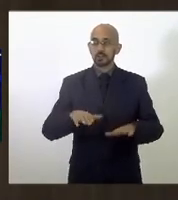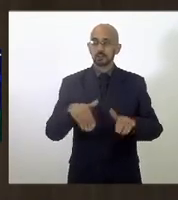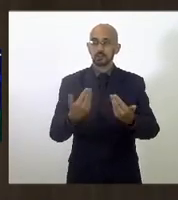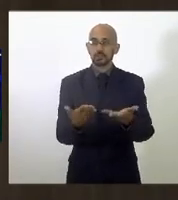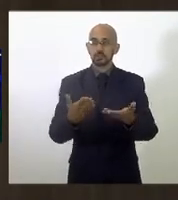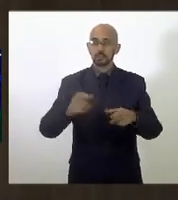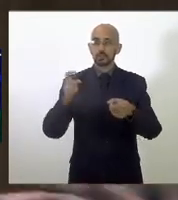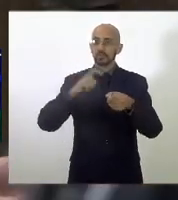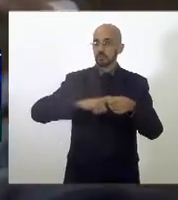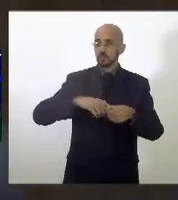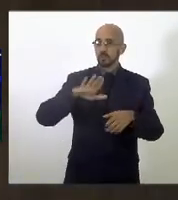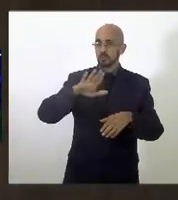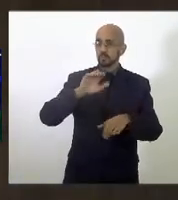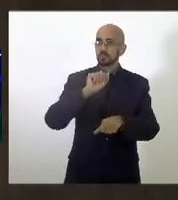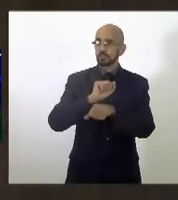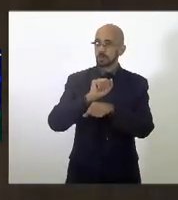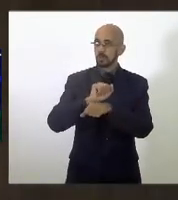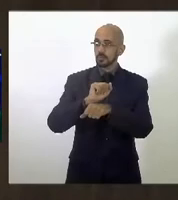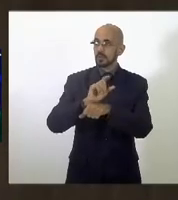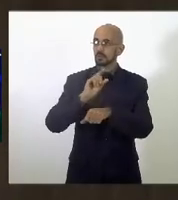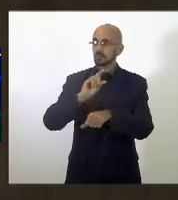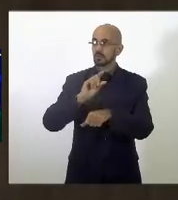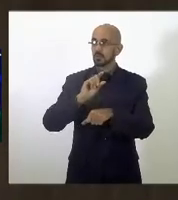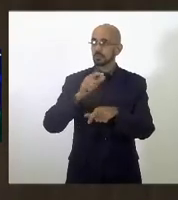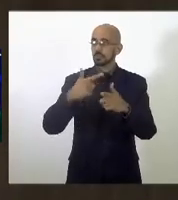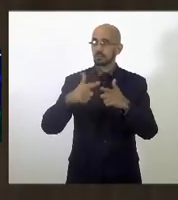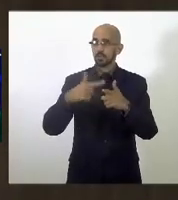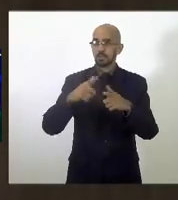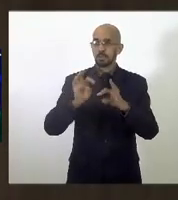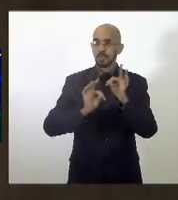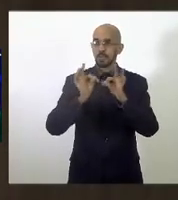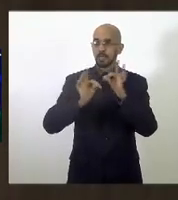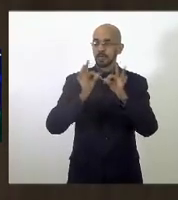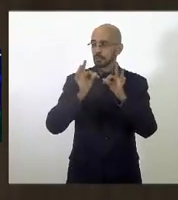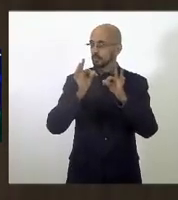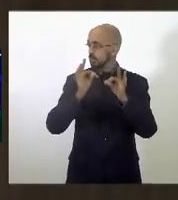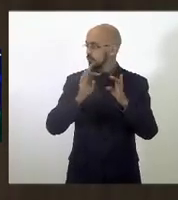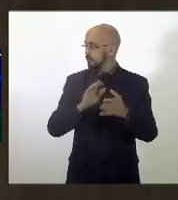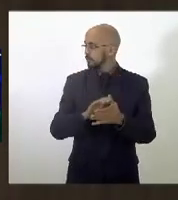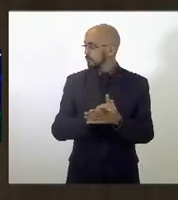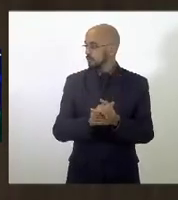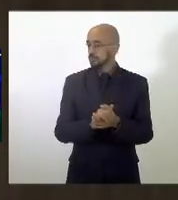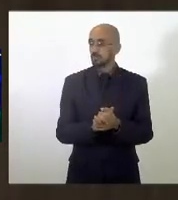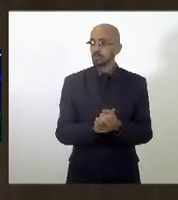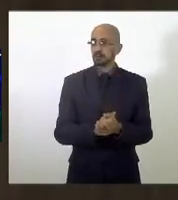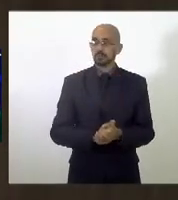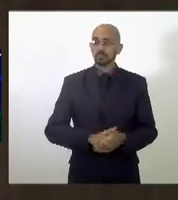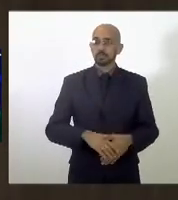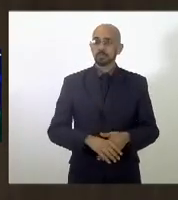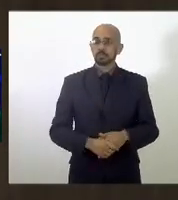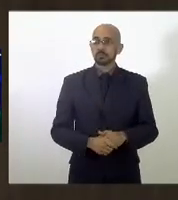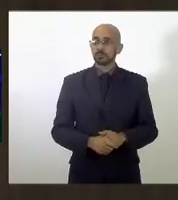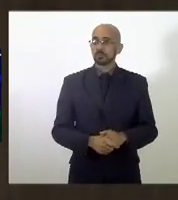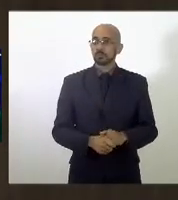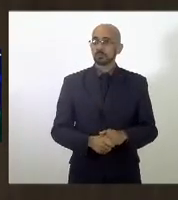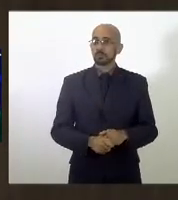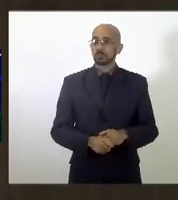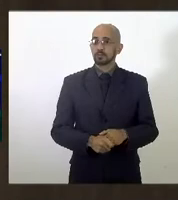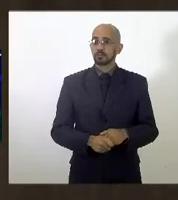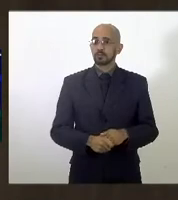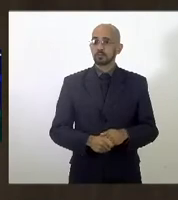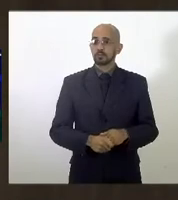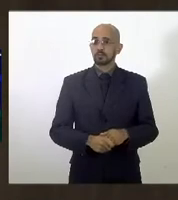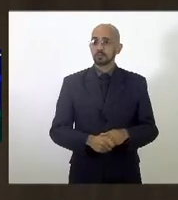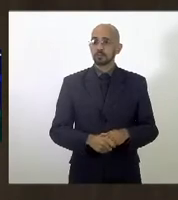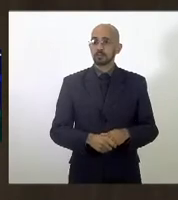acordo, no máximo um mau acordo, a gente precisa, paralelamente, ter a capacidade de formular um